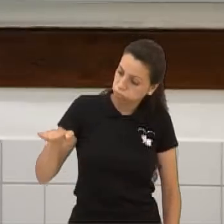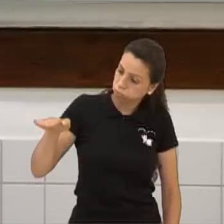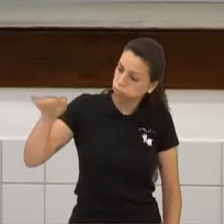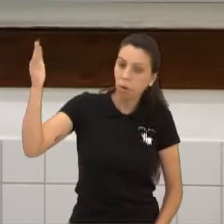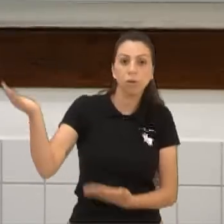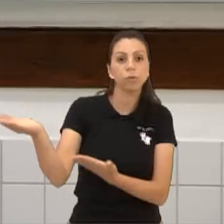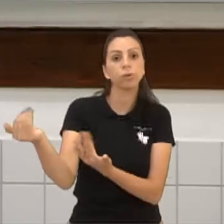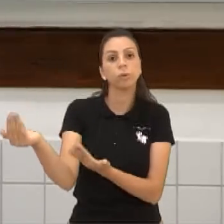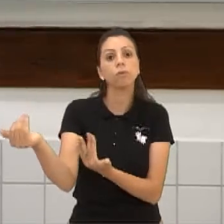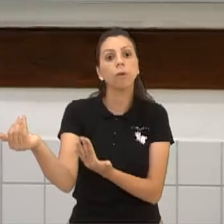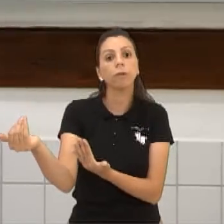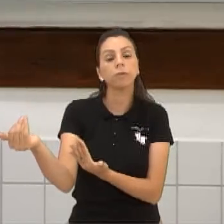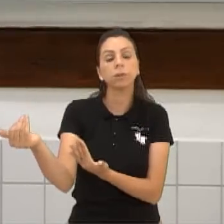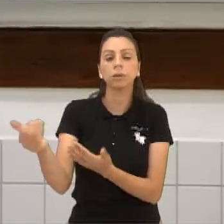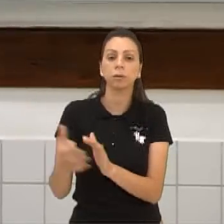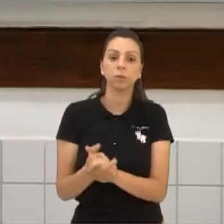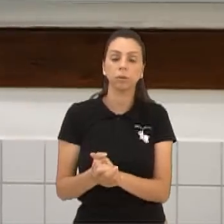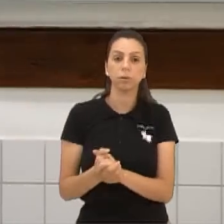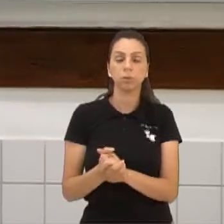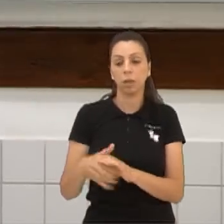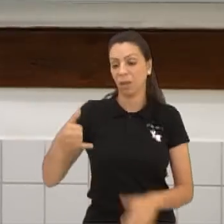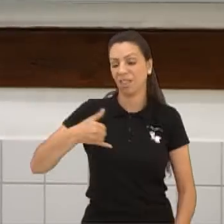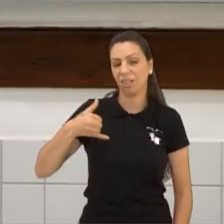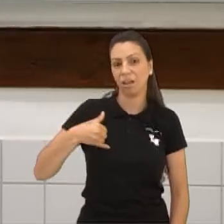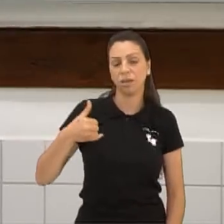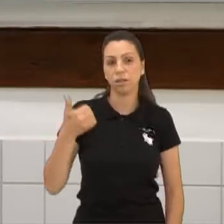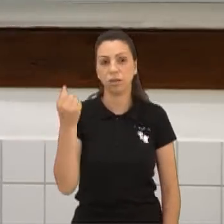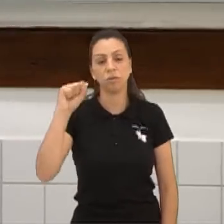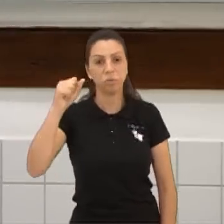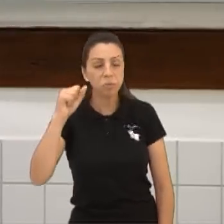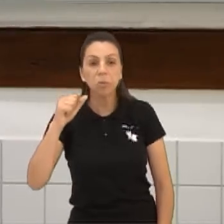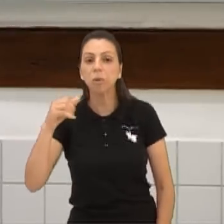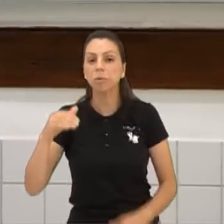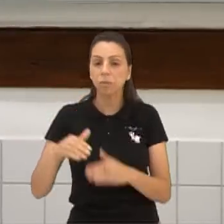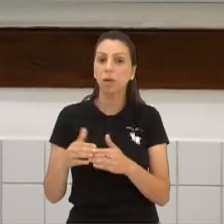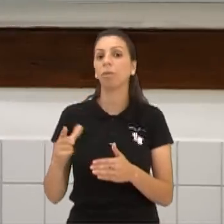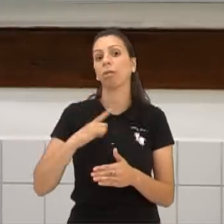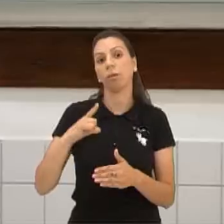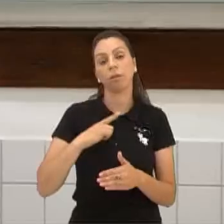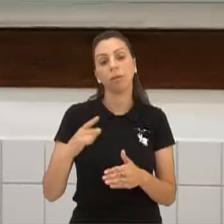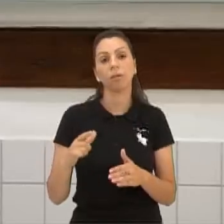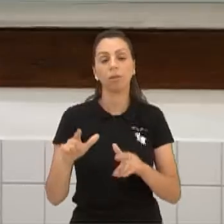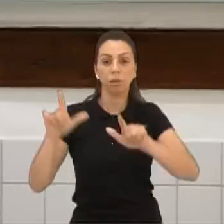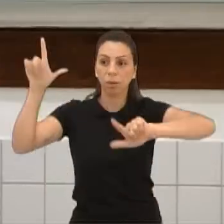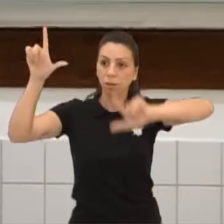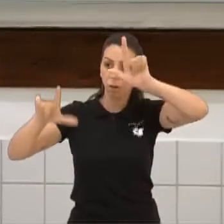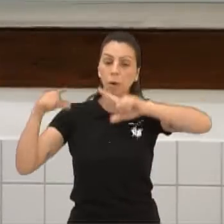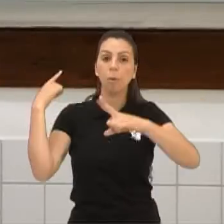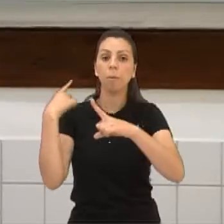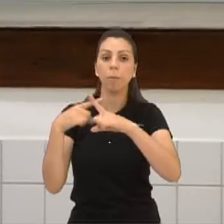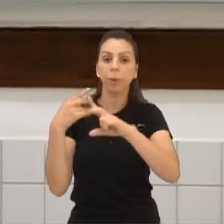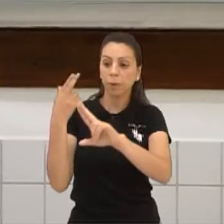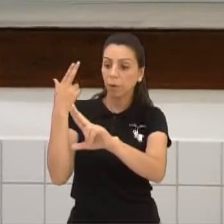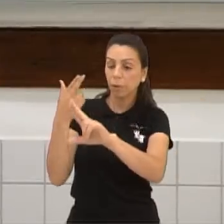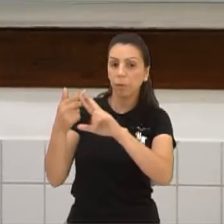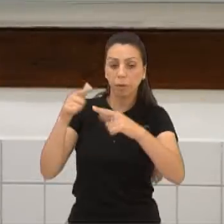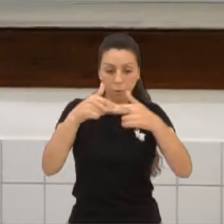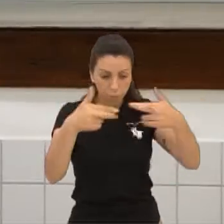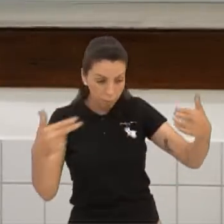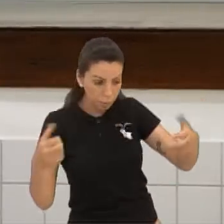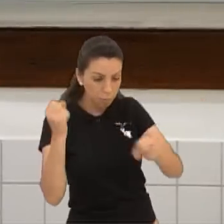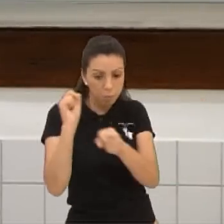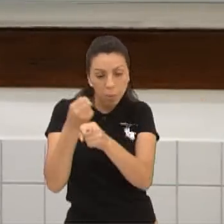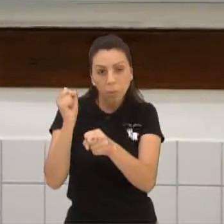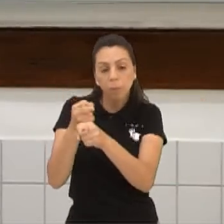era jovem, já era maior de idade e a gente ainda tinha aquela televisão. Porque os materiais utilizados para a construção daquela